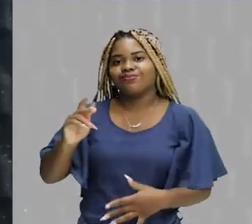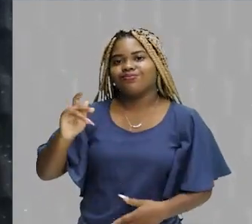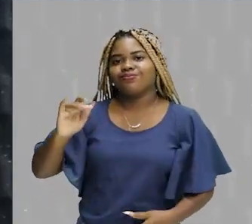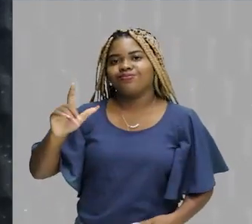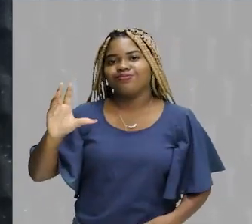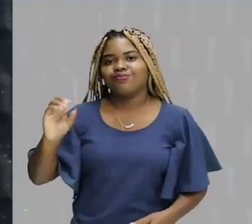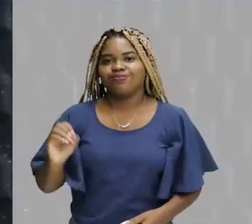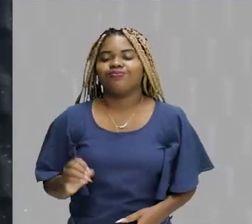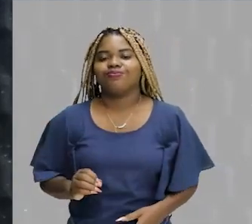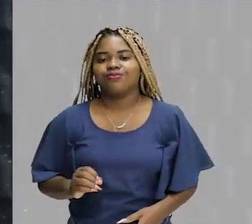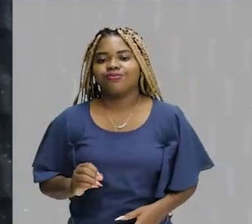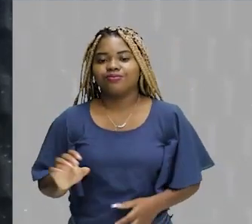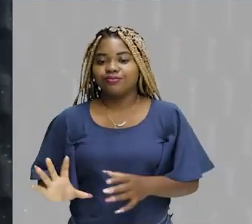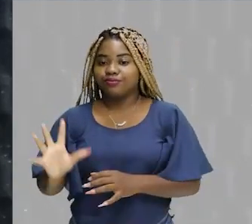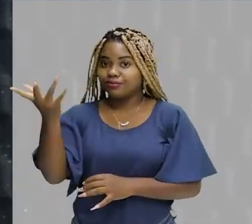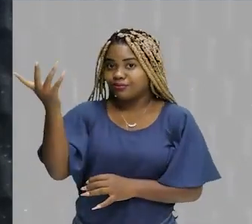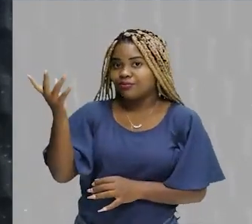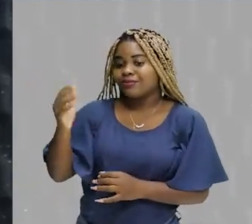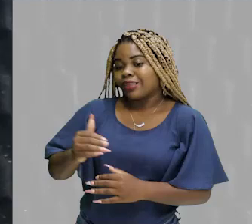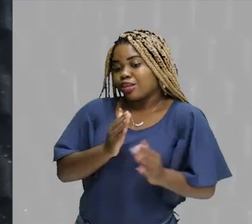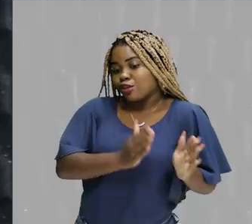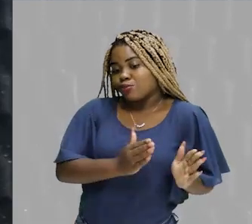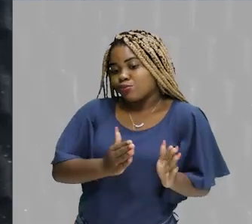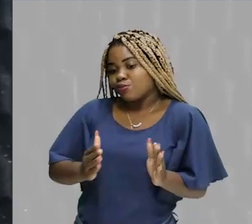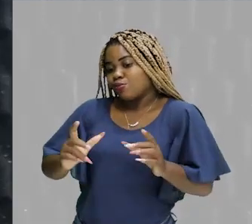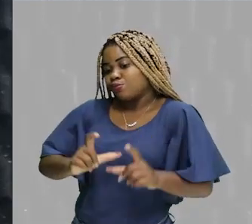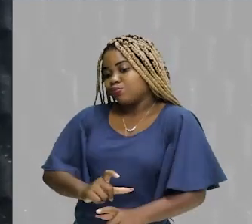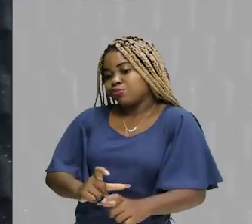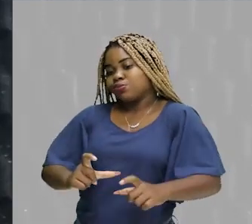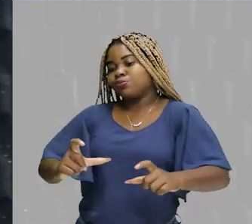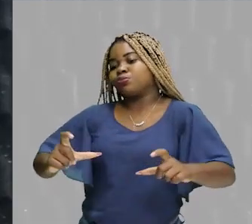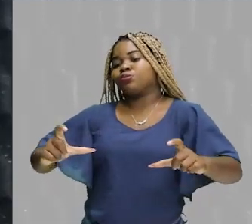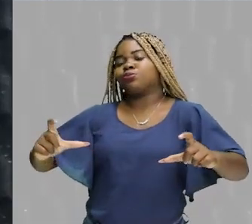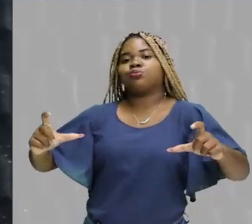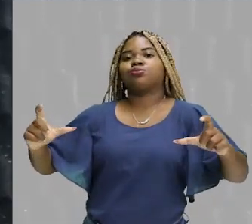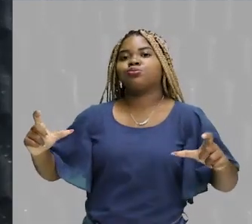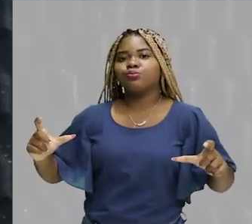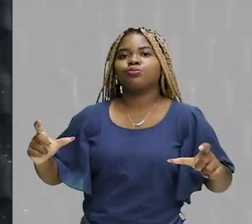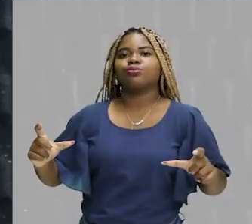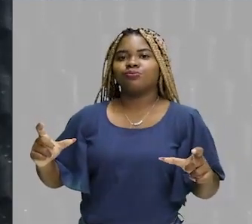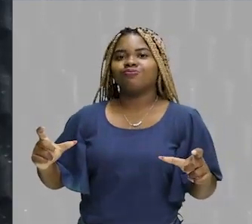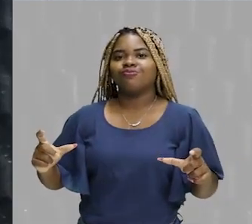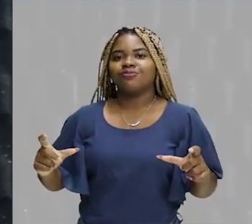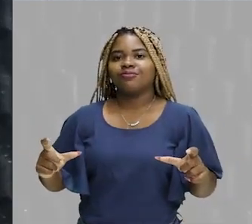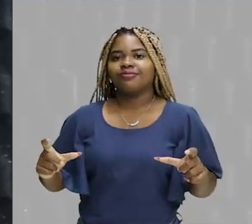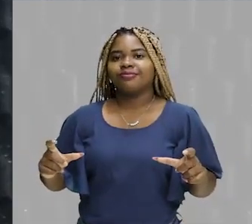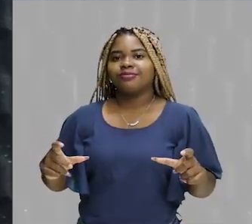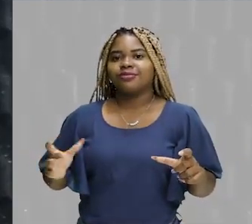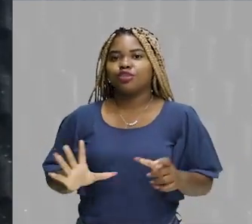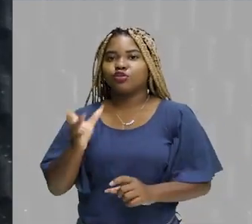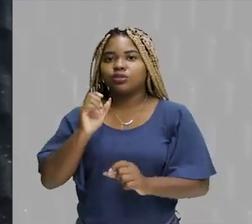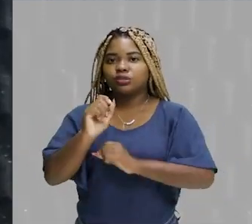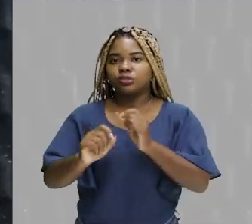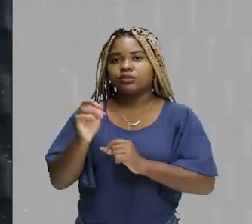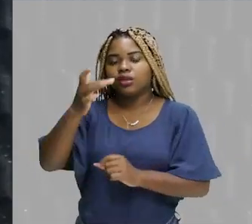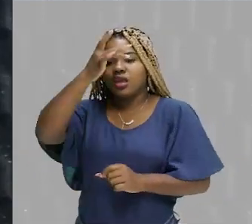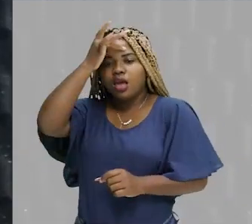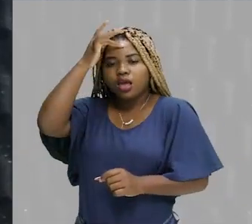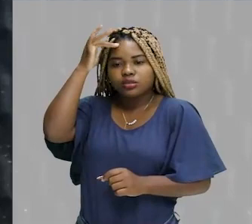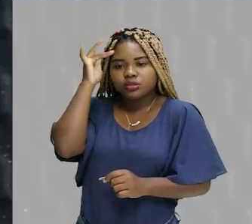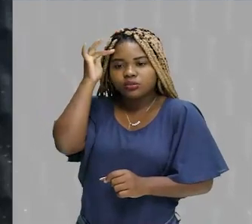esse fenômeno, esse processo de crescimento de Chicago, que vai fazer com que os